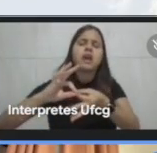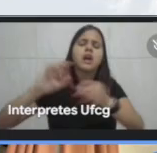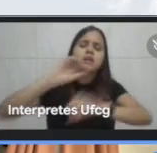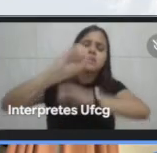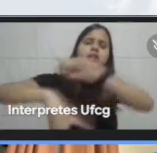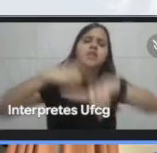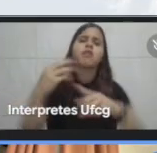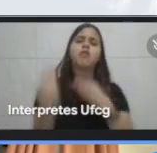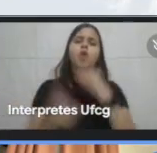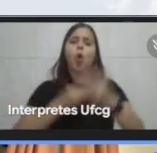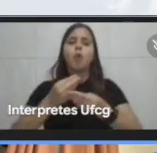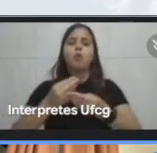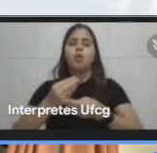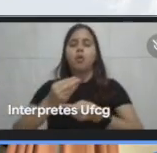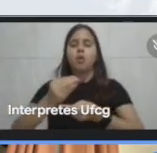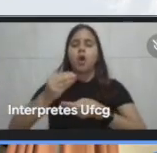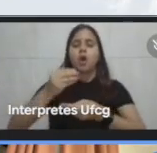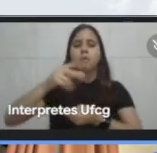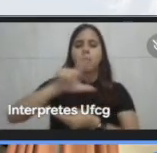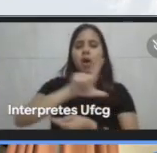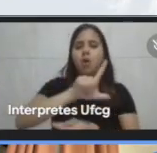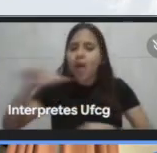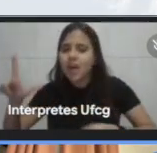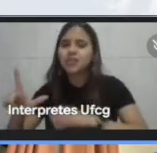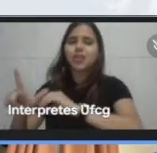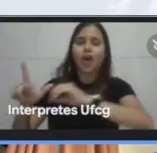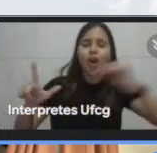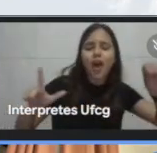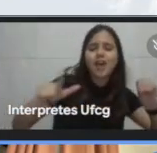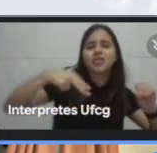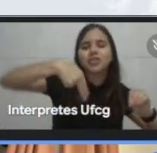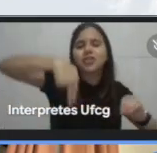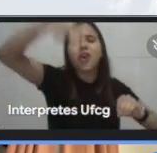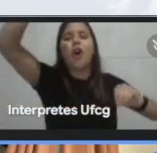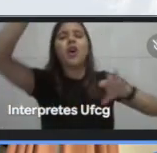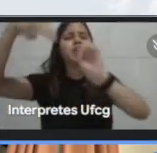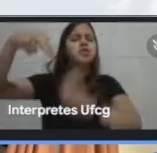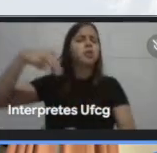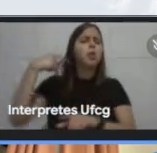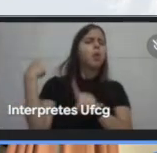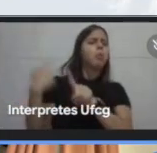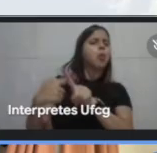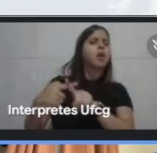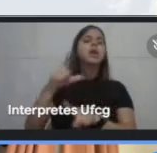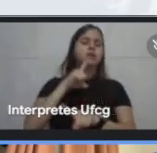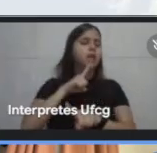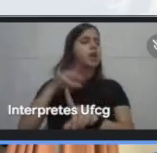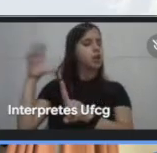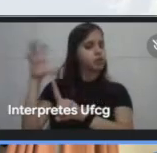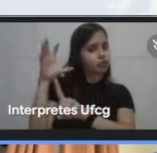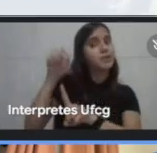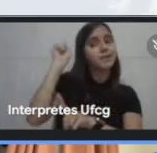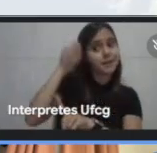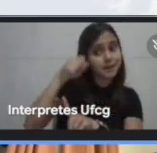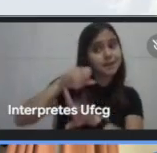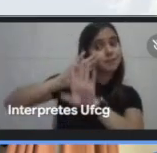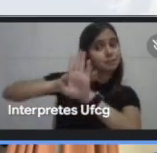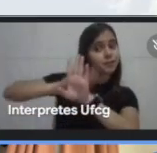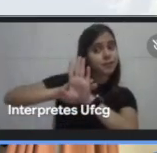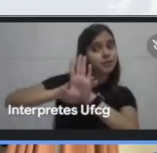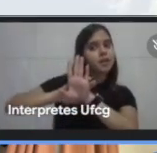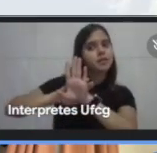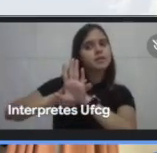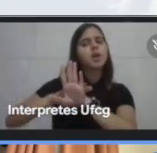existem alguns fatores ali que acabam influenciando. Então, é justamente isso que a gente acaba colocando no nosso modelo, para que quando a gente passe